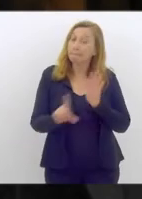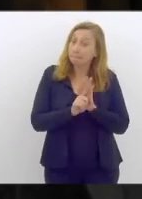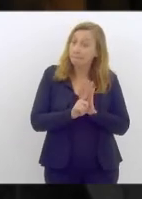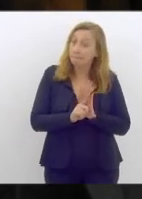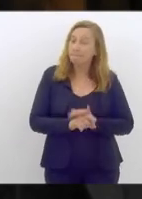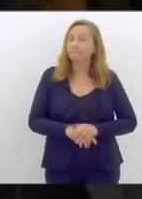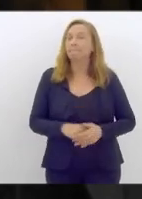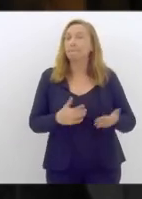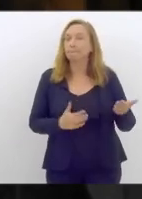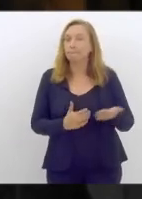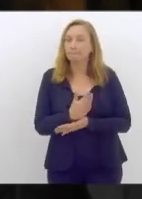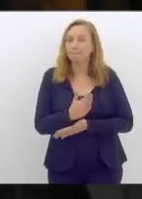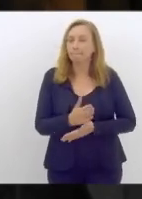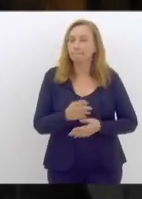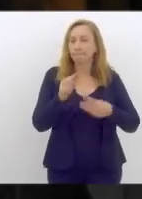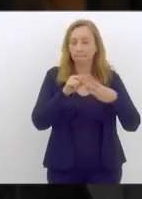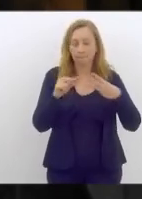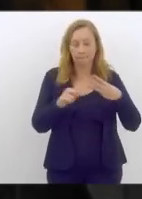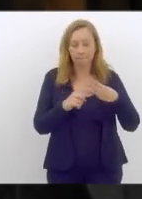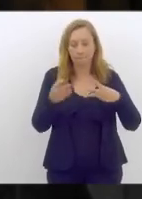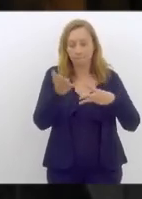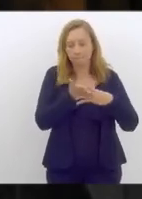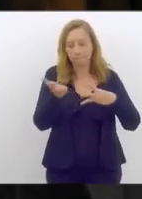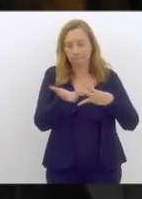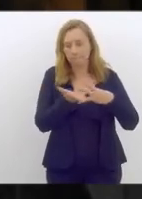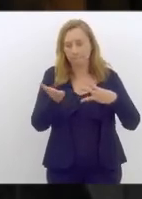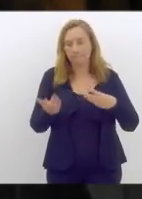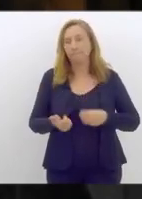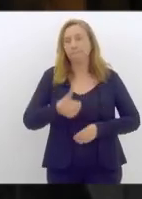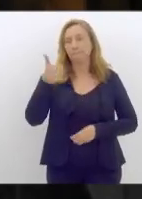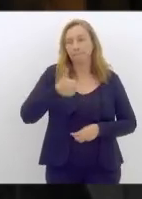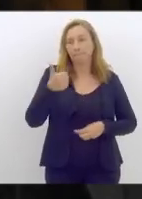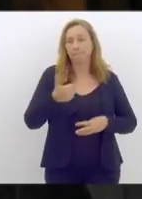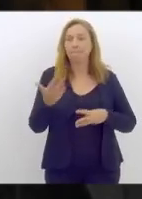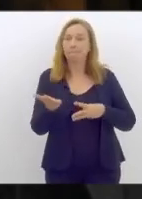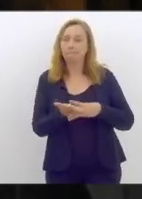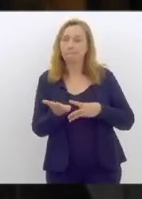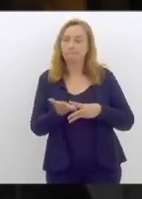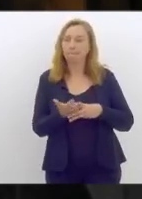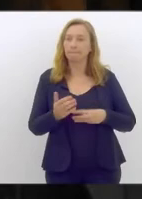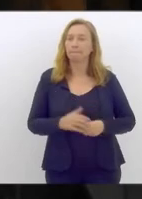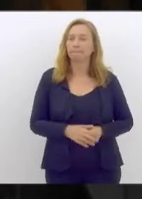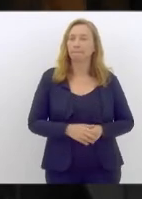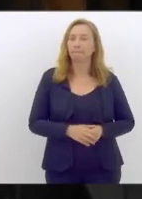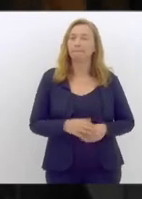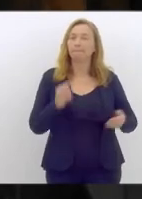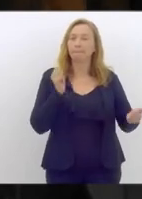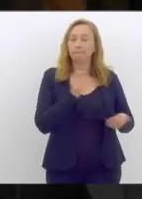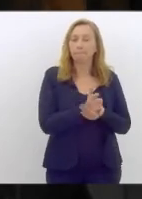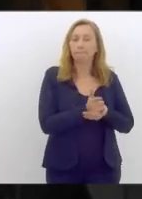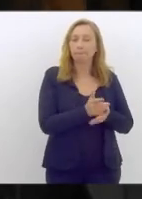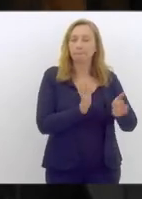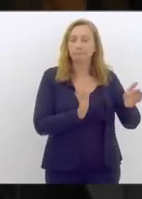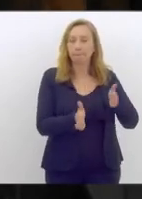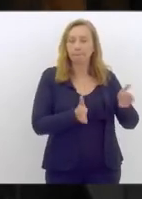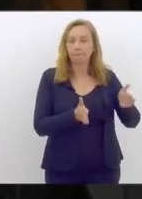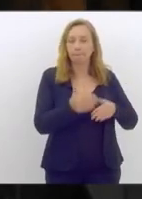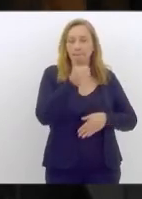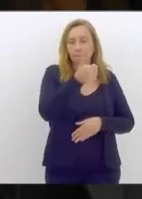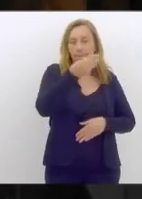foi aprovada em três parcelas a primeira parcela teria que ser paga na ordem de